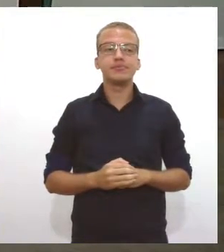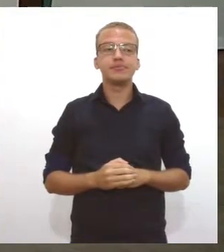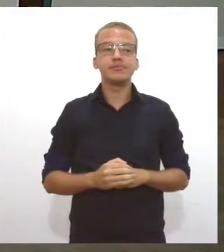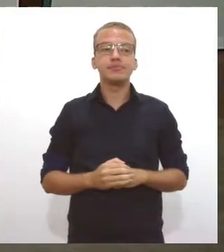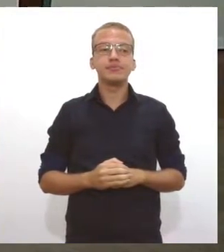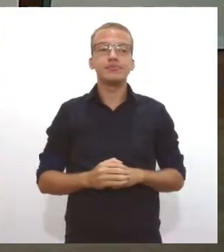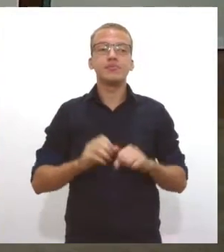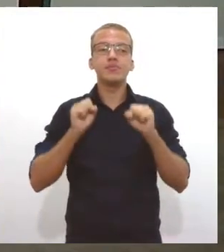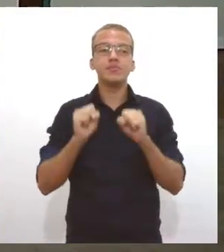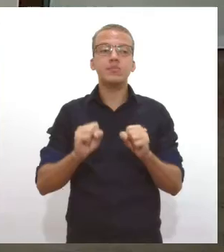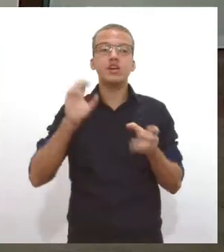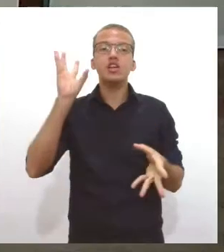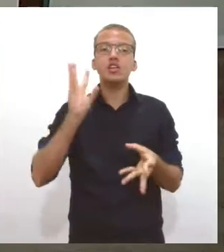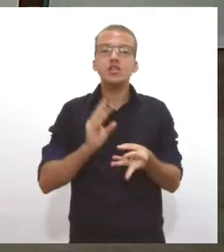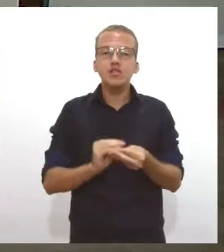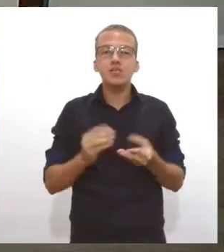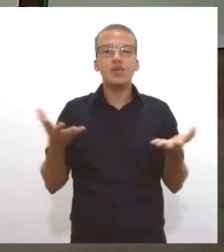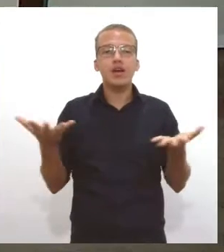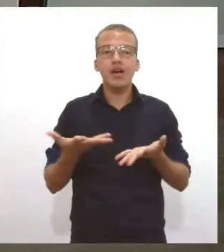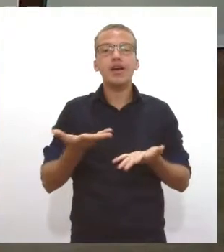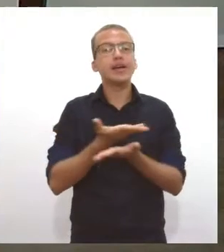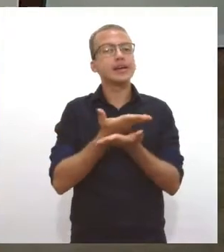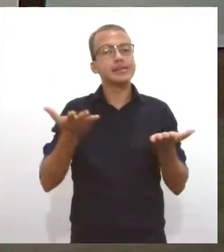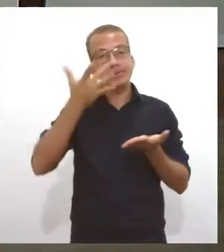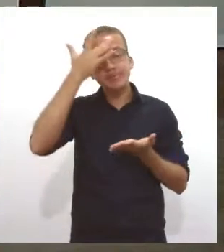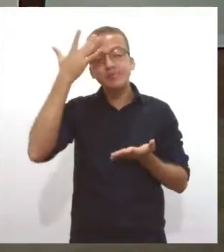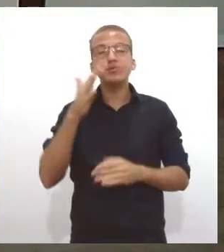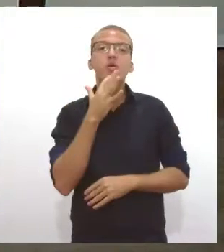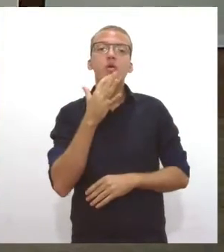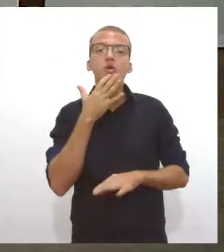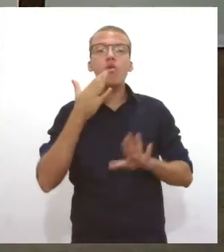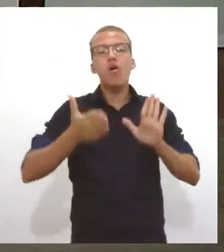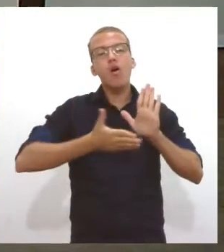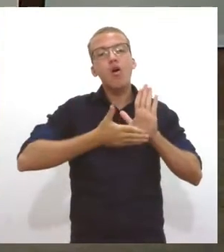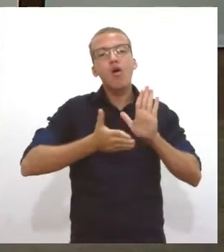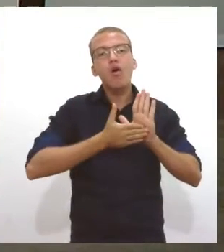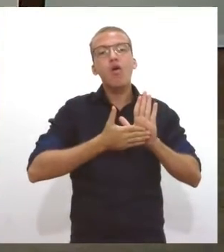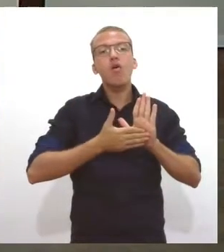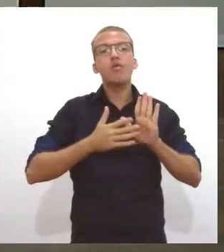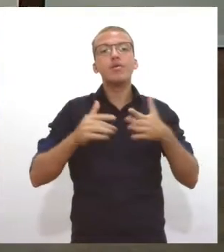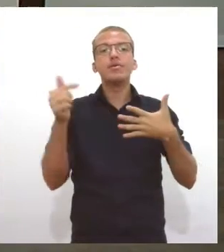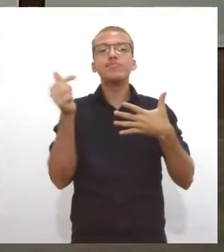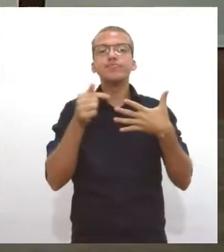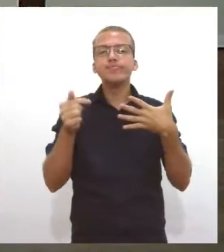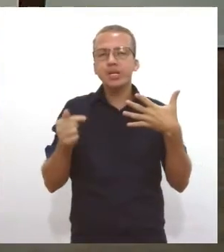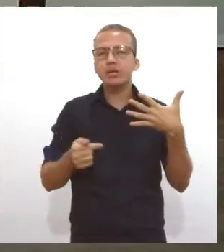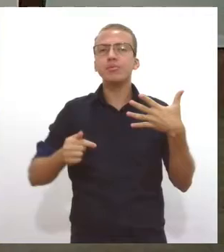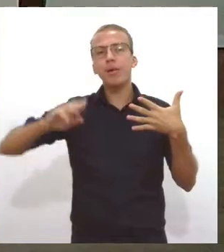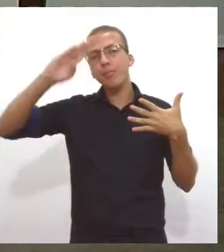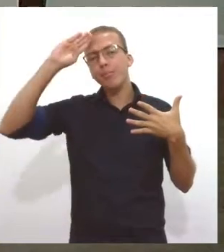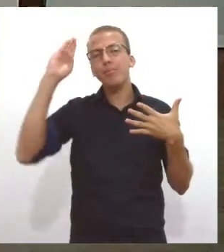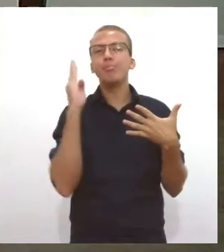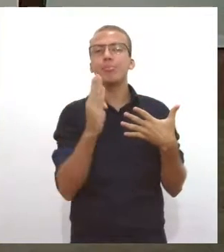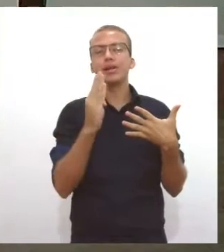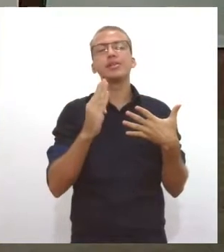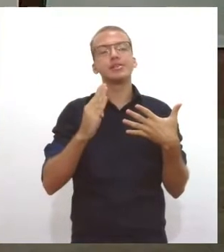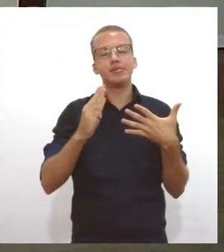resumir para gente por favor para que as pessoas tenham conhecimento a respeito da proposta Quais são os principais pontos que você traz para